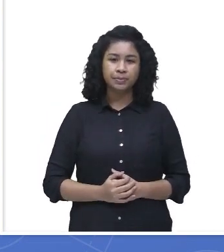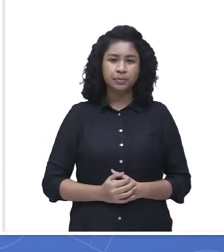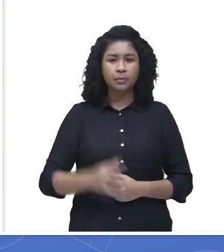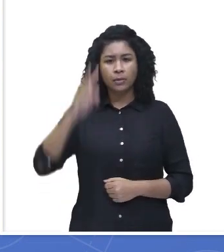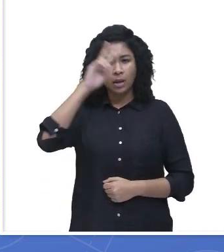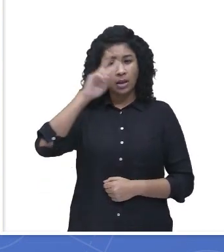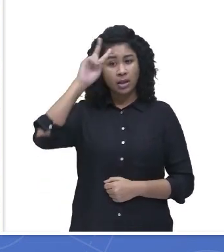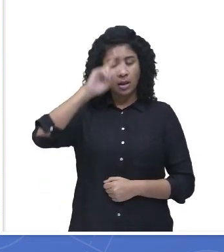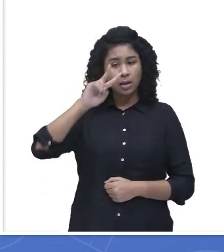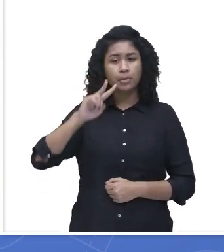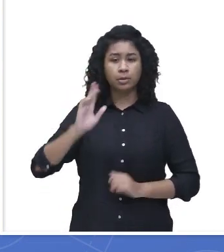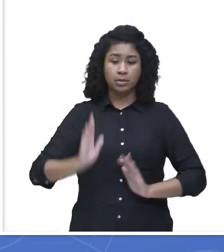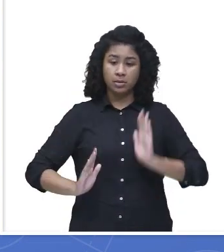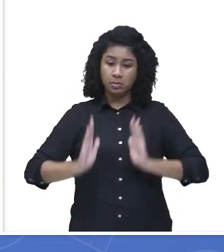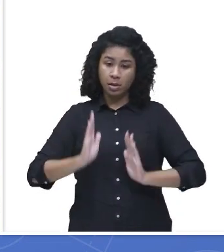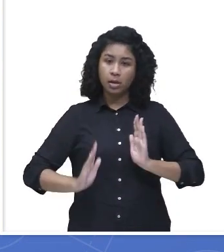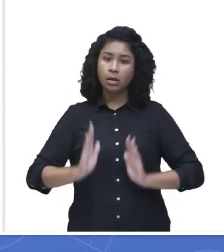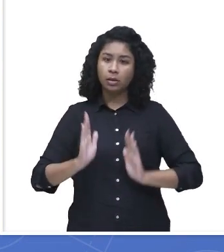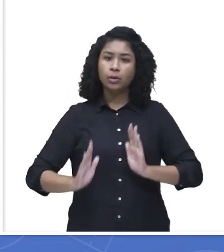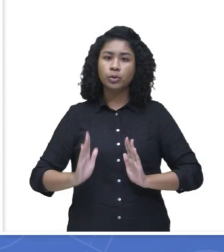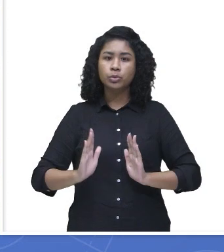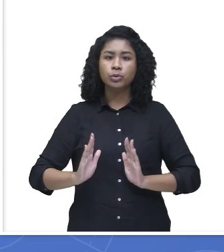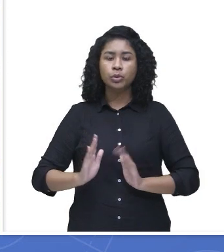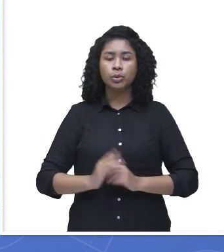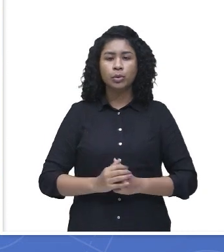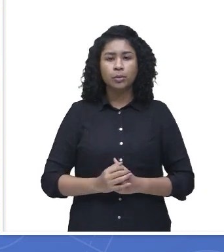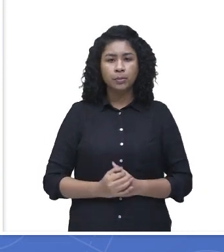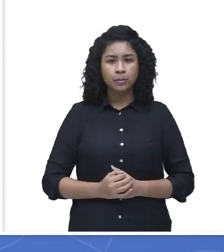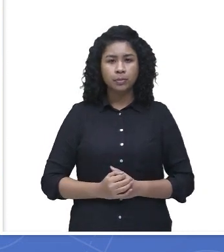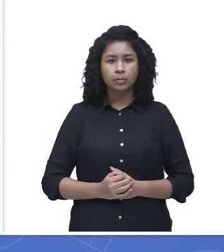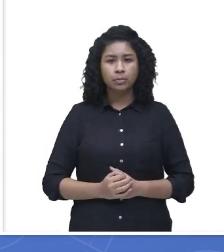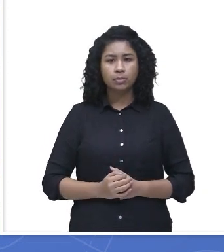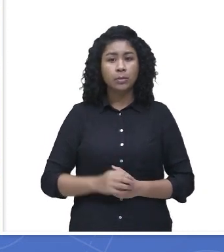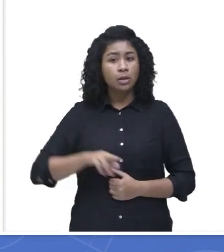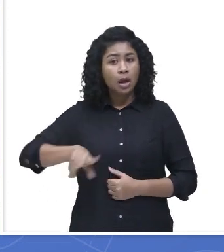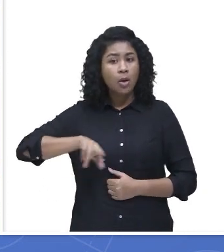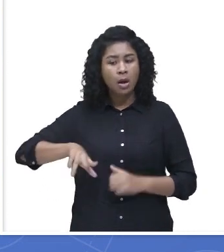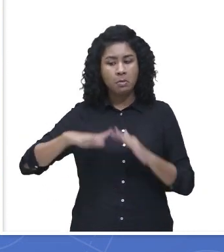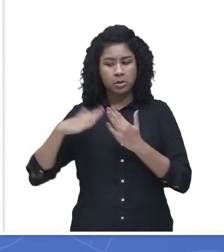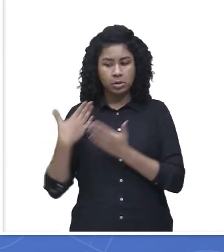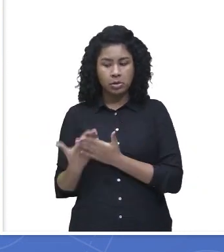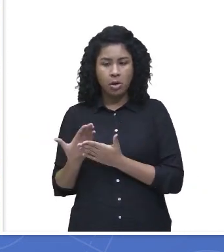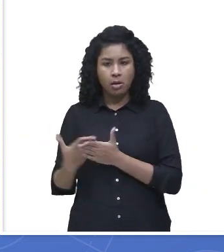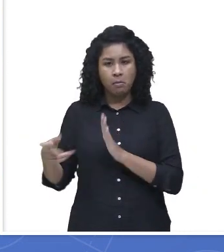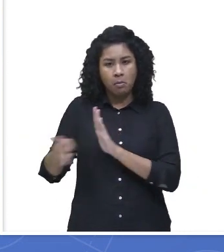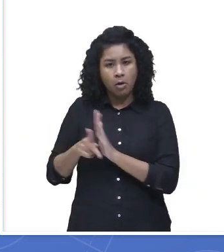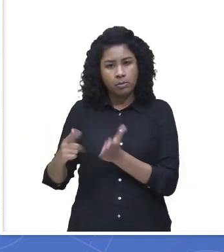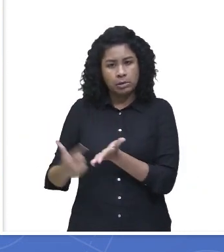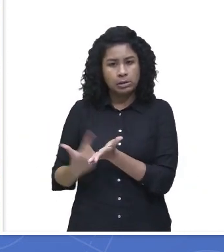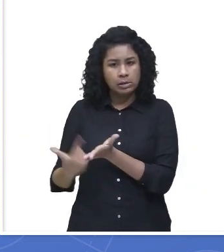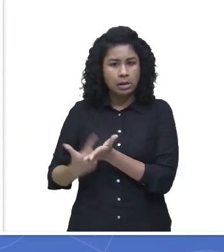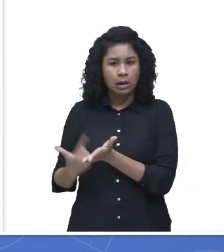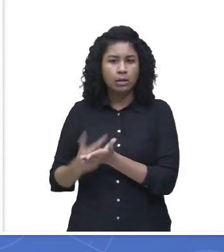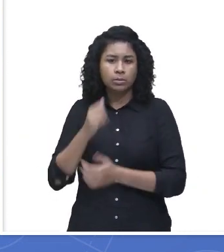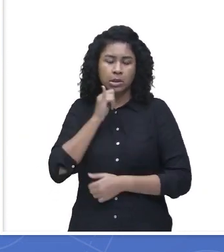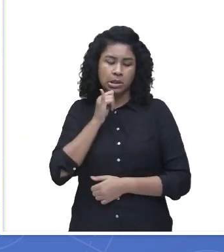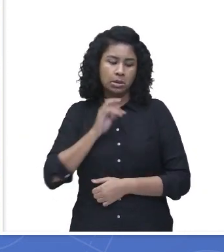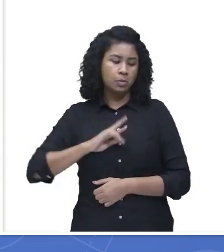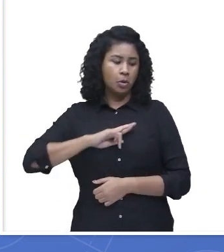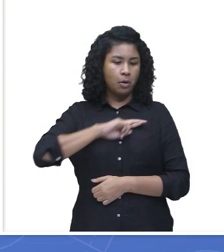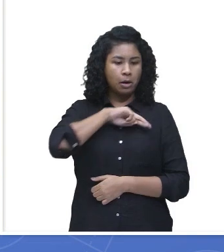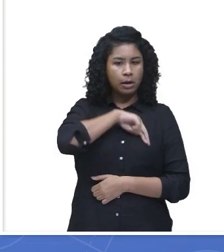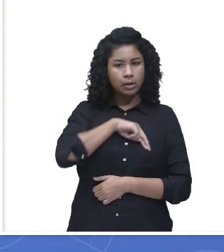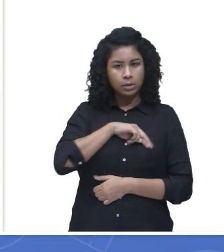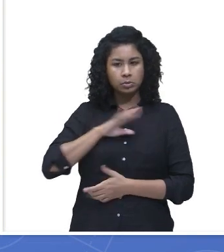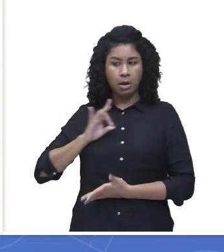Relembrando, o pré-modernismo não foi aí uma escola literária como nós tivemos o realismo, o romantismo, mas